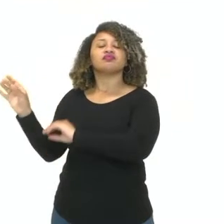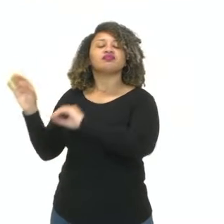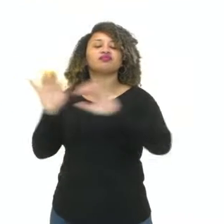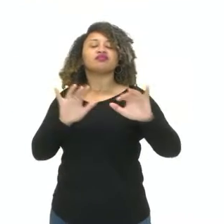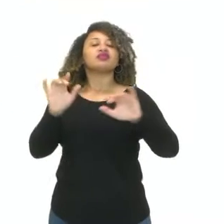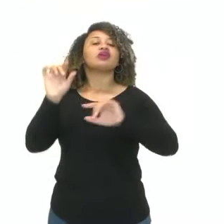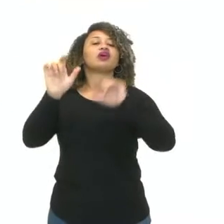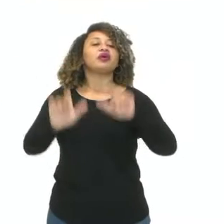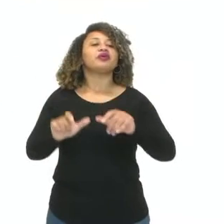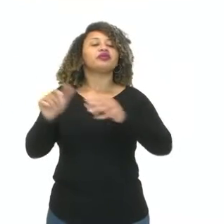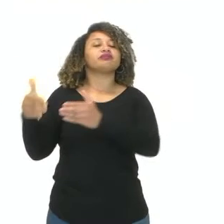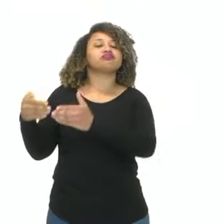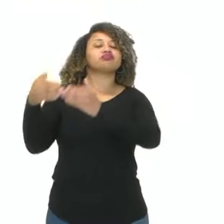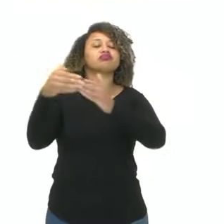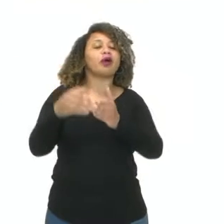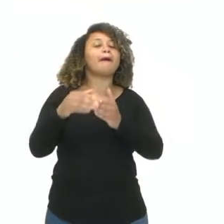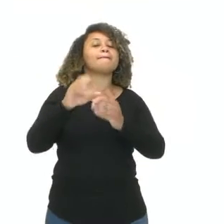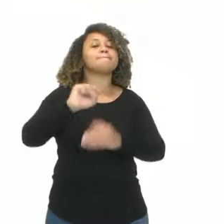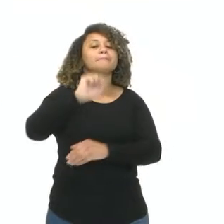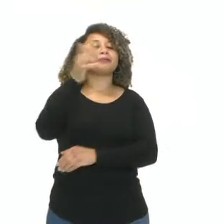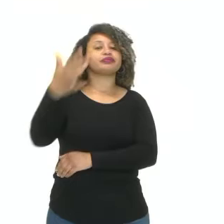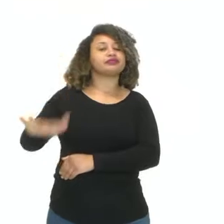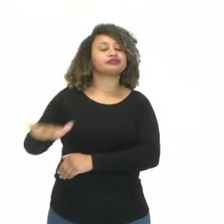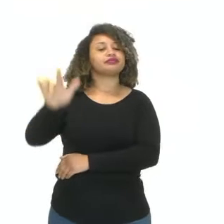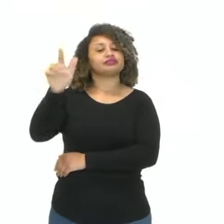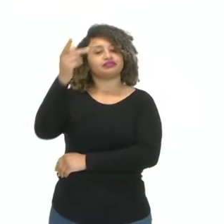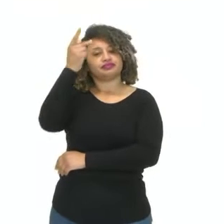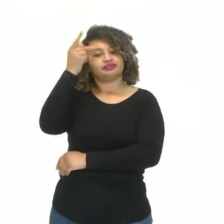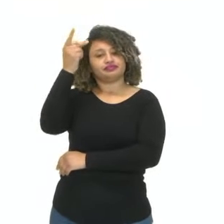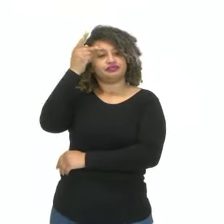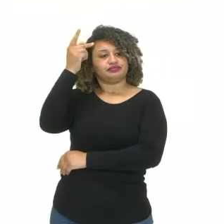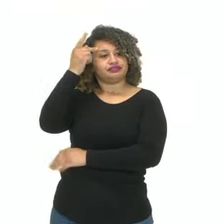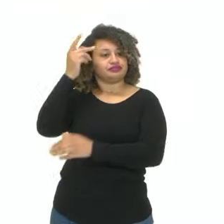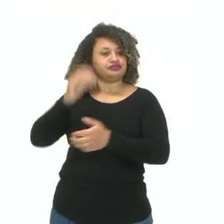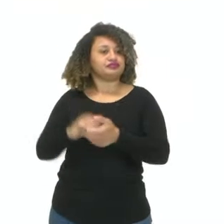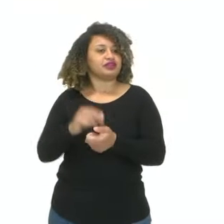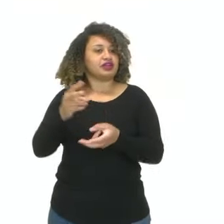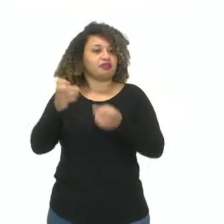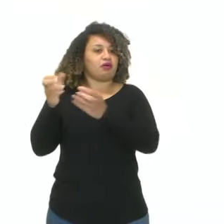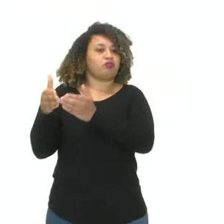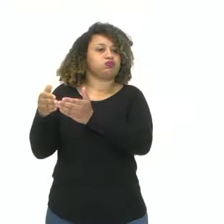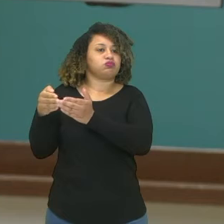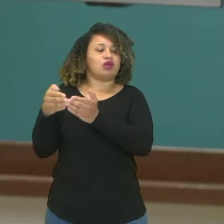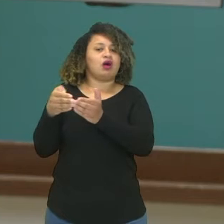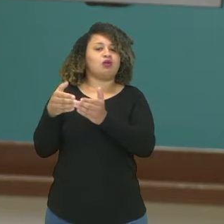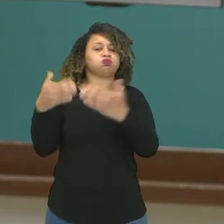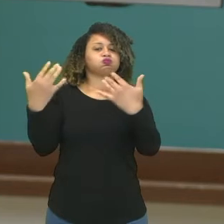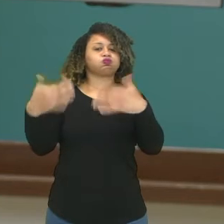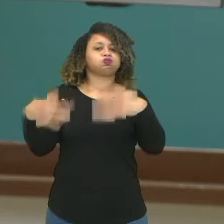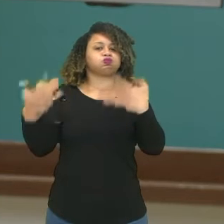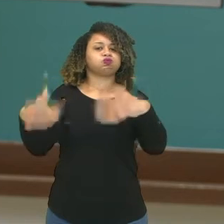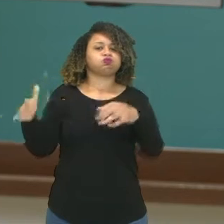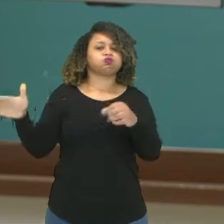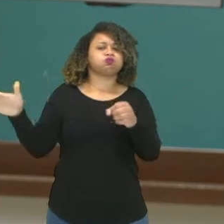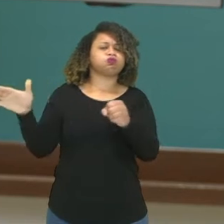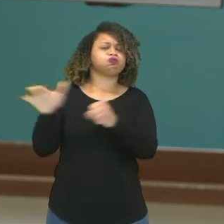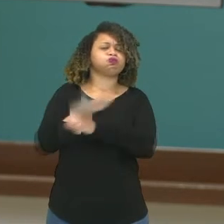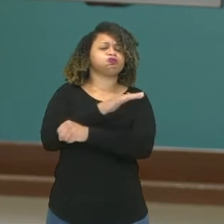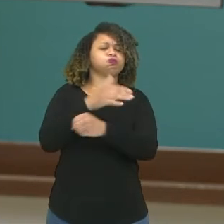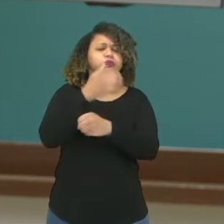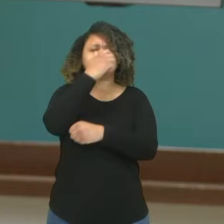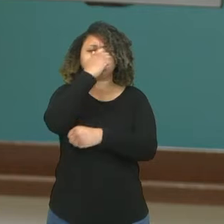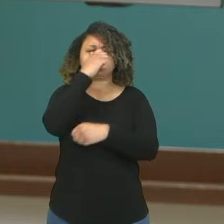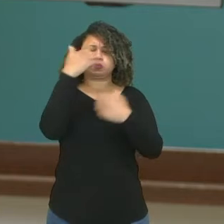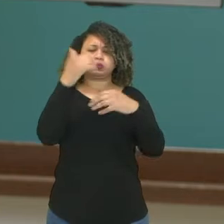em 1907. Olhe como os navios vinham abarroados de pessoas